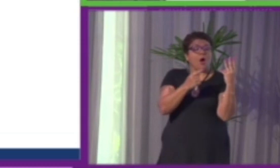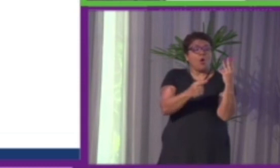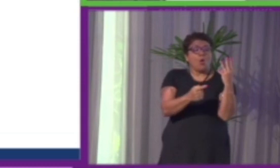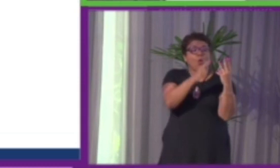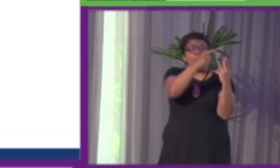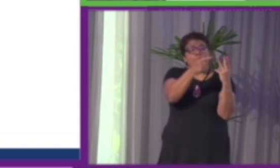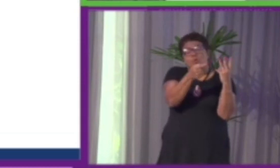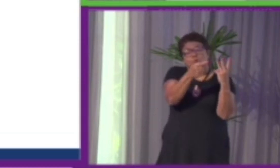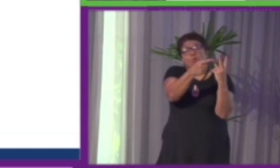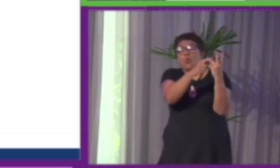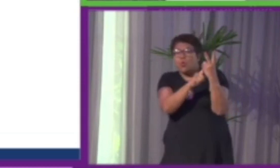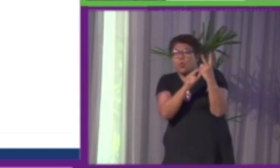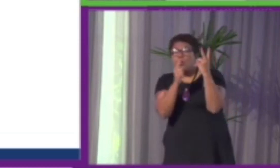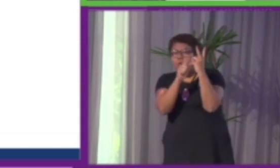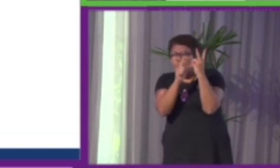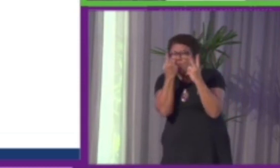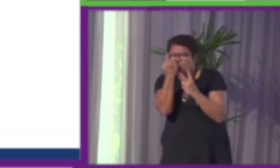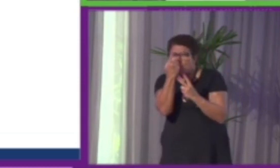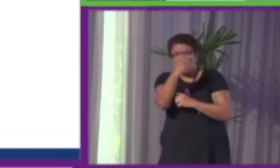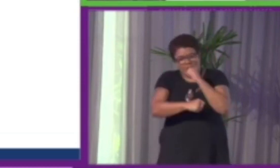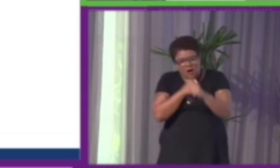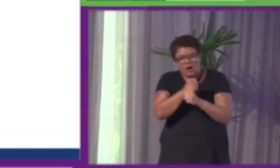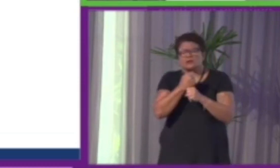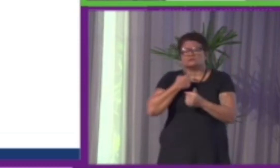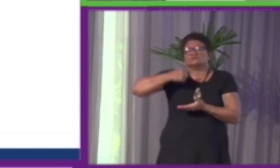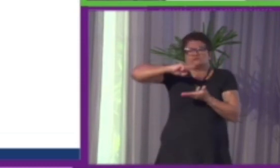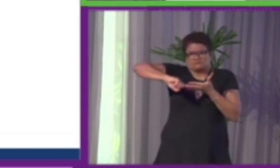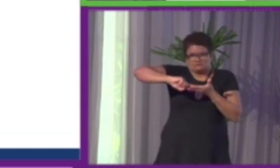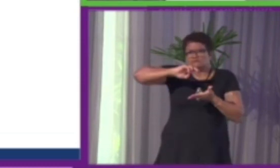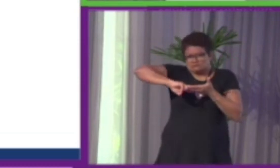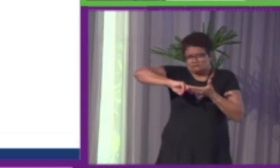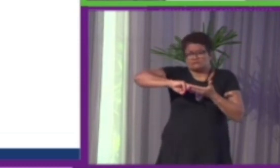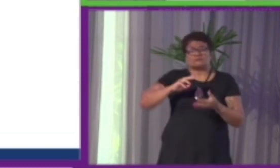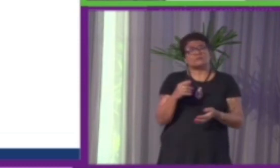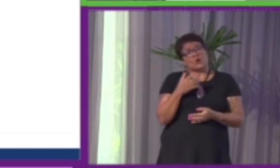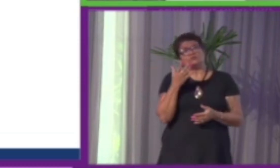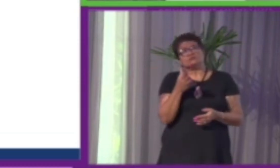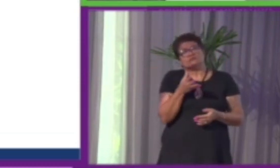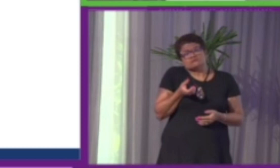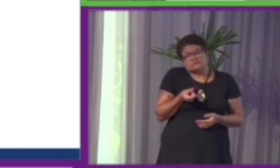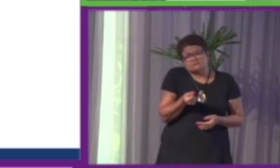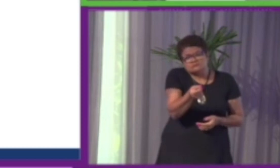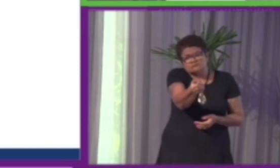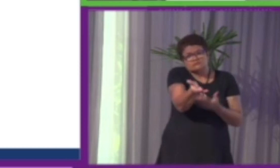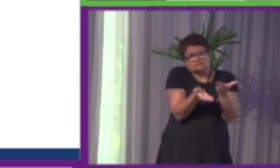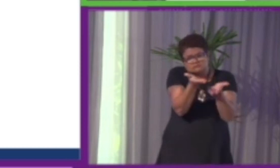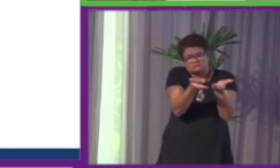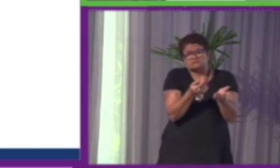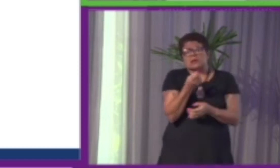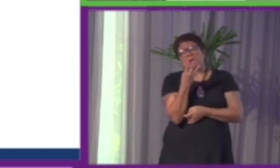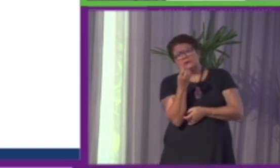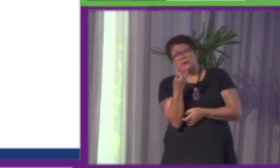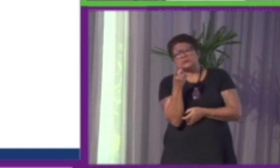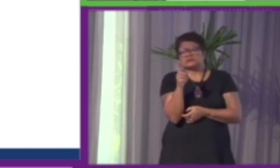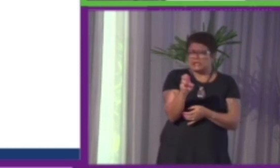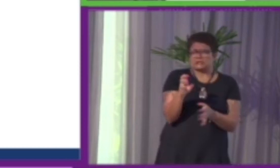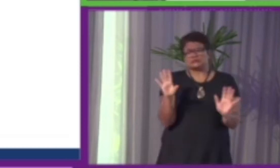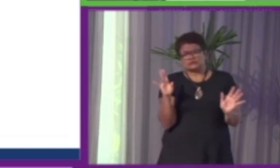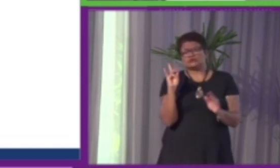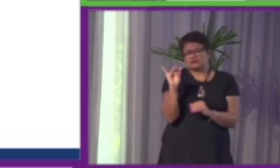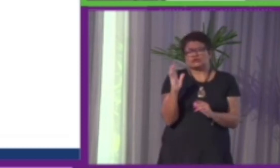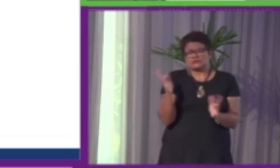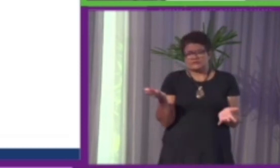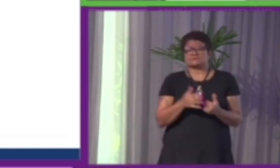recebendo antibiótico venoso, que geralmente demorava 14 a 15 dias internado. Então, assim, 1 em cada 3 pacientes ficava pelo menos 15